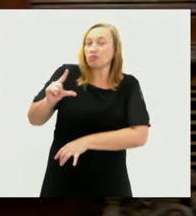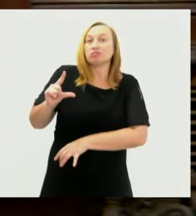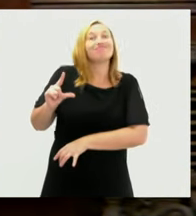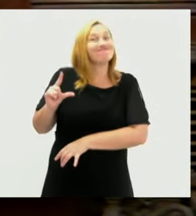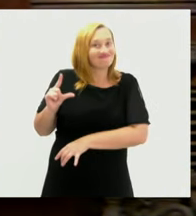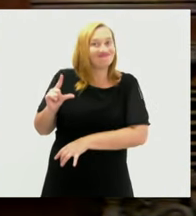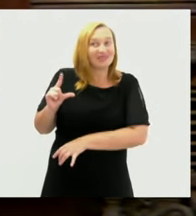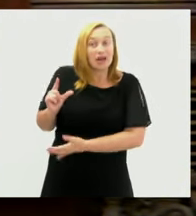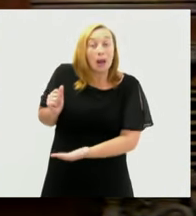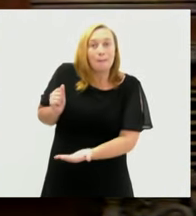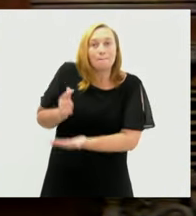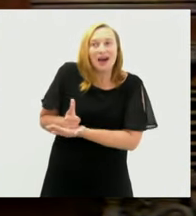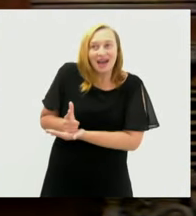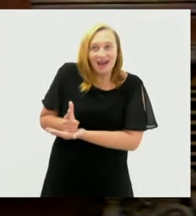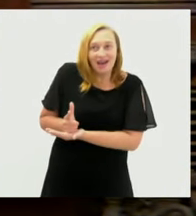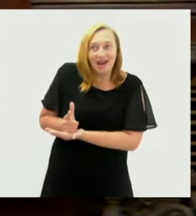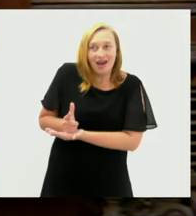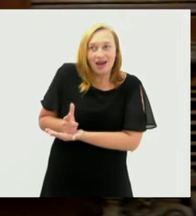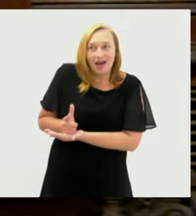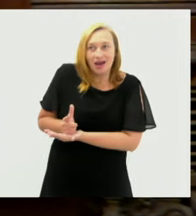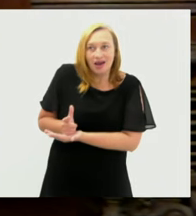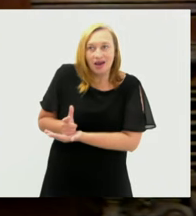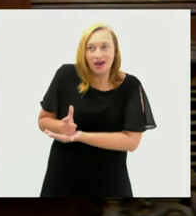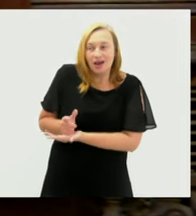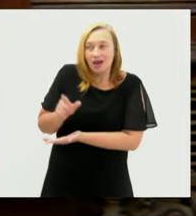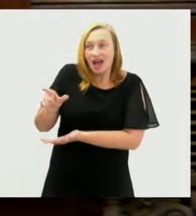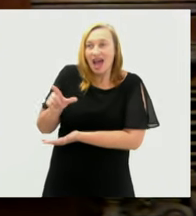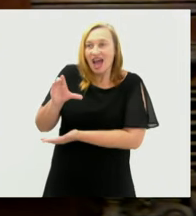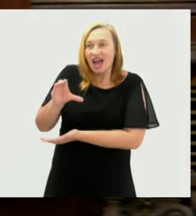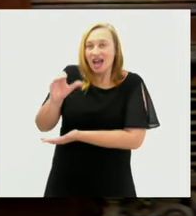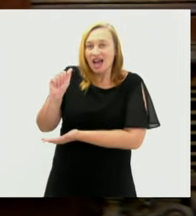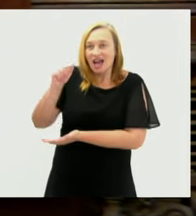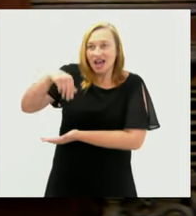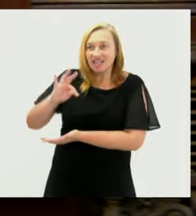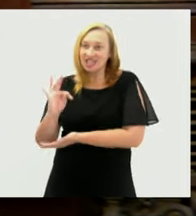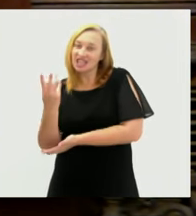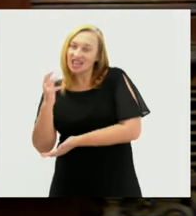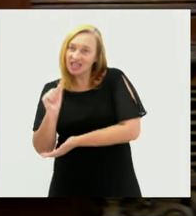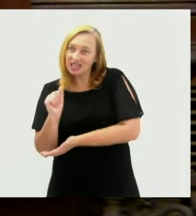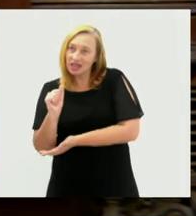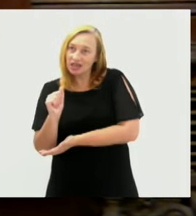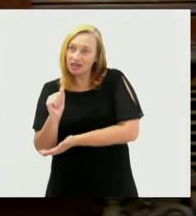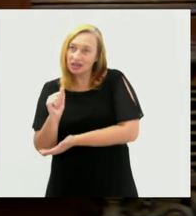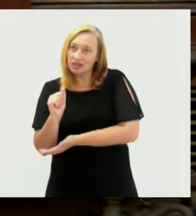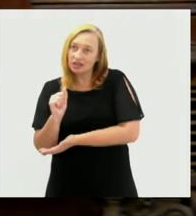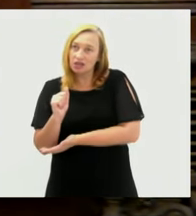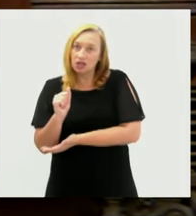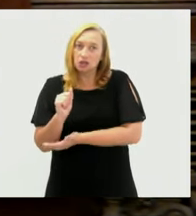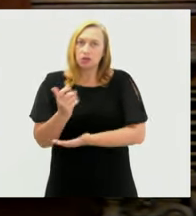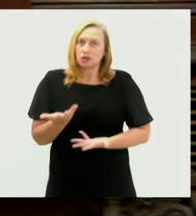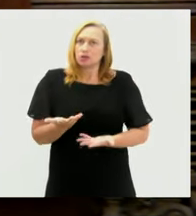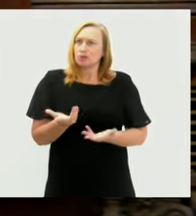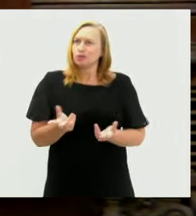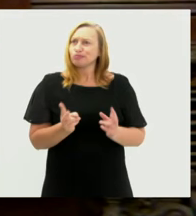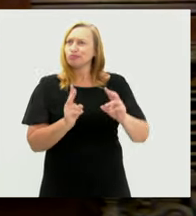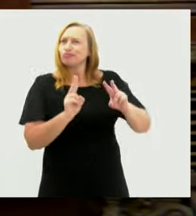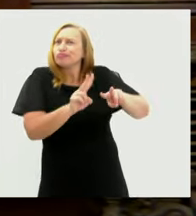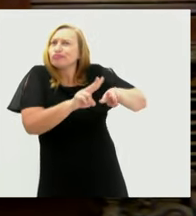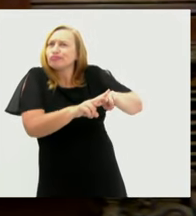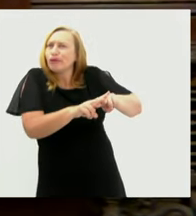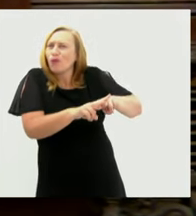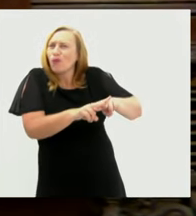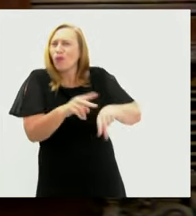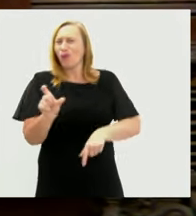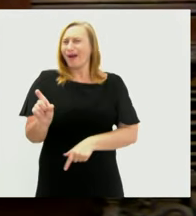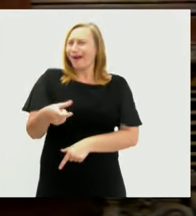Pagar a compra da cantina dos presídios com cartão, crédito, débito. Onde nós estamos,